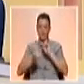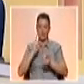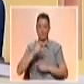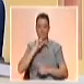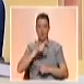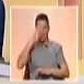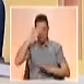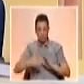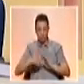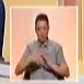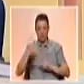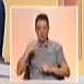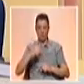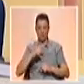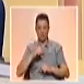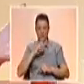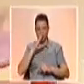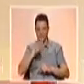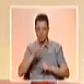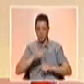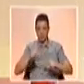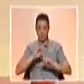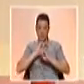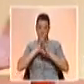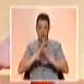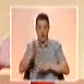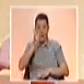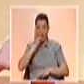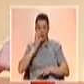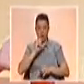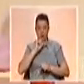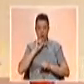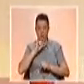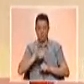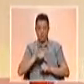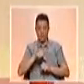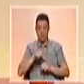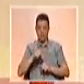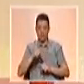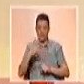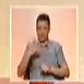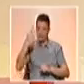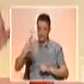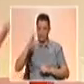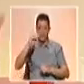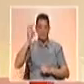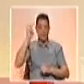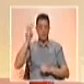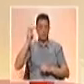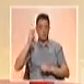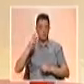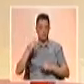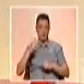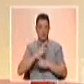Por exemplo, a salinização dos solos, o não haver água. O não haver água pode ser em 5 a 10 anos. Até se calhar menos.